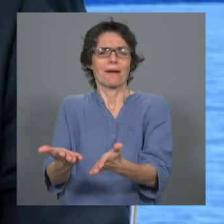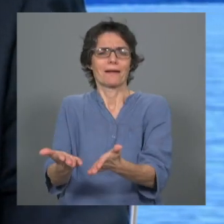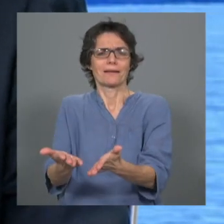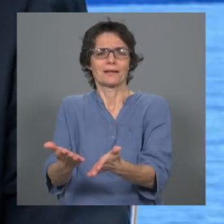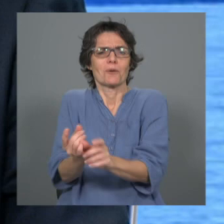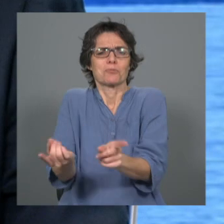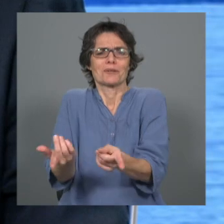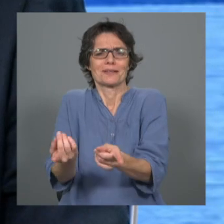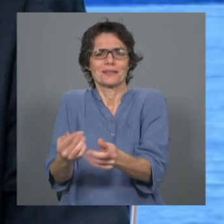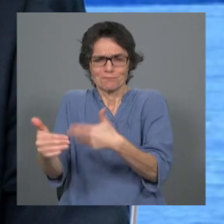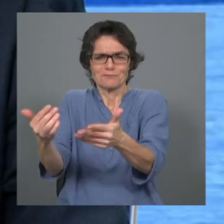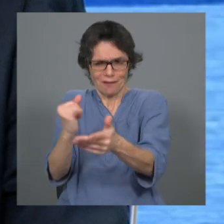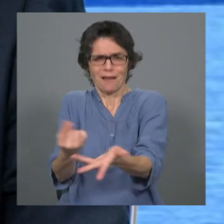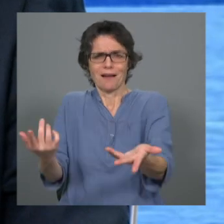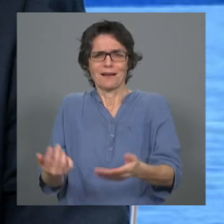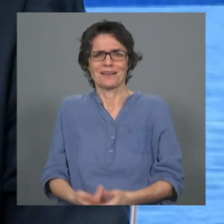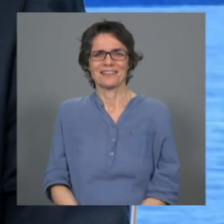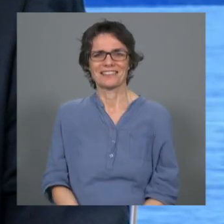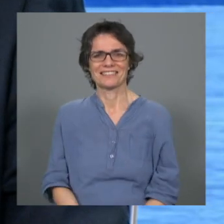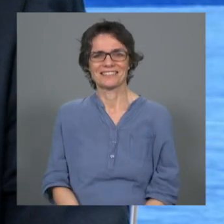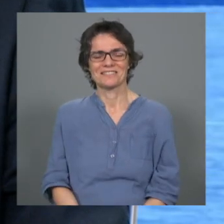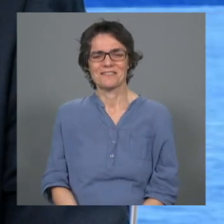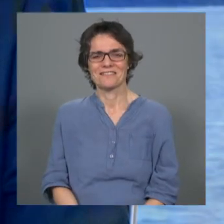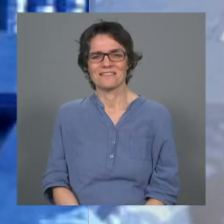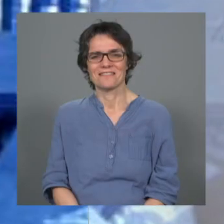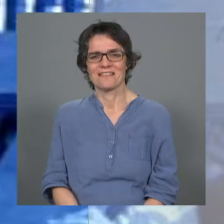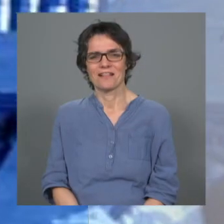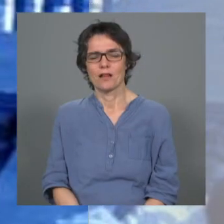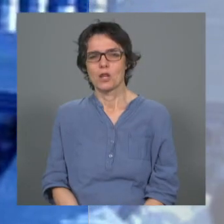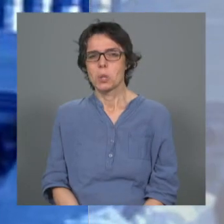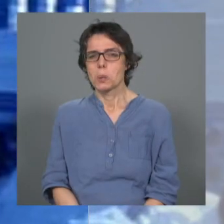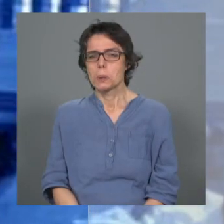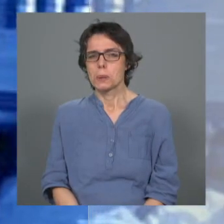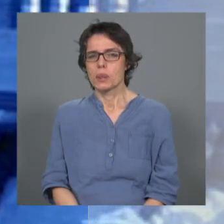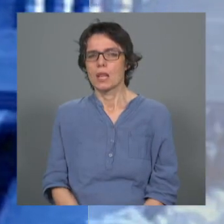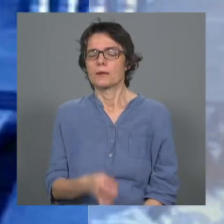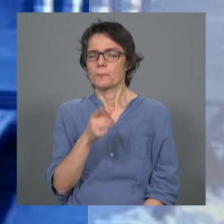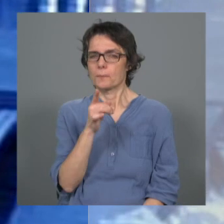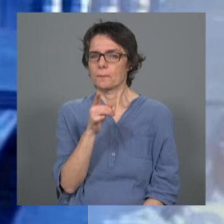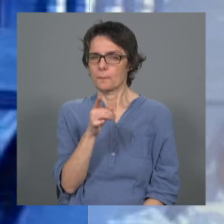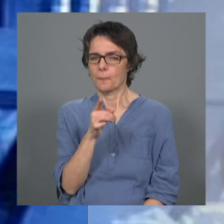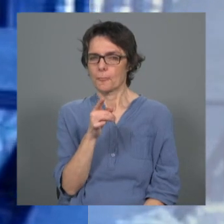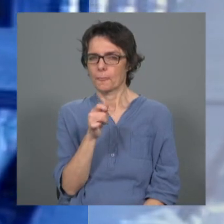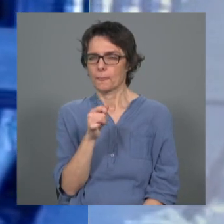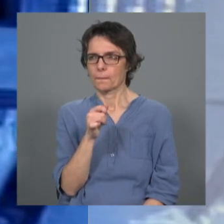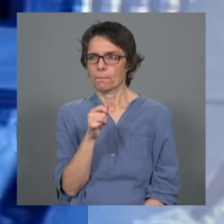esta continuidade. Inês, o que é que recorda no sentido de que